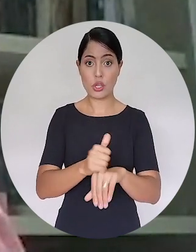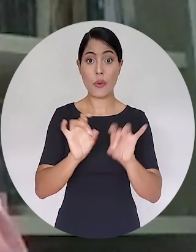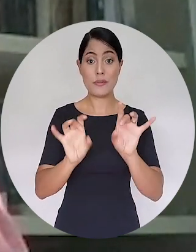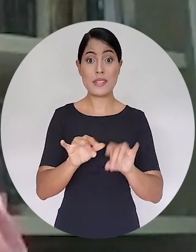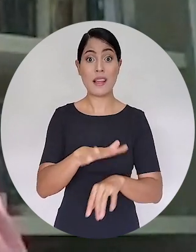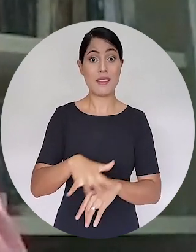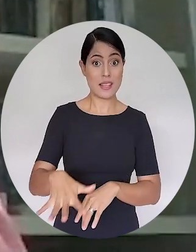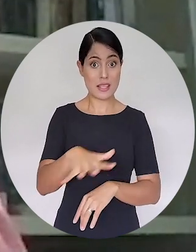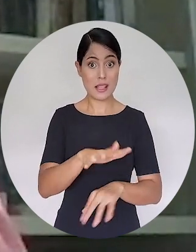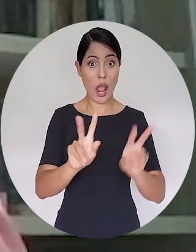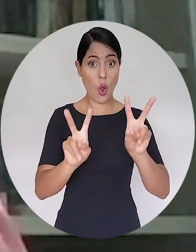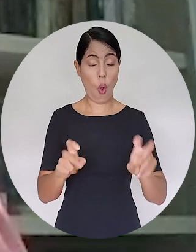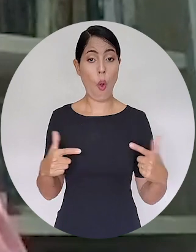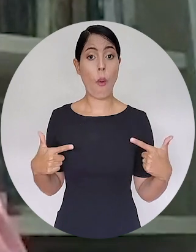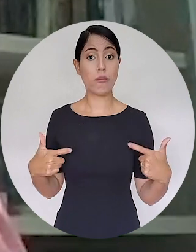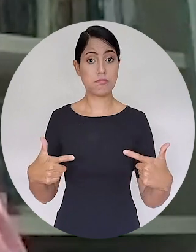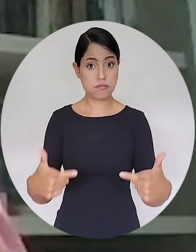questões